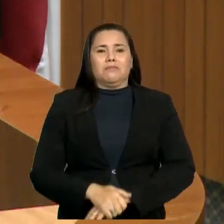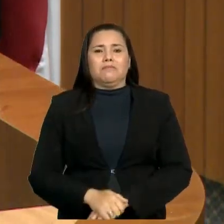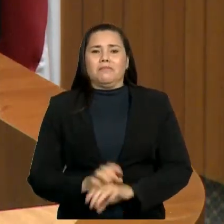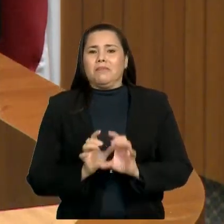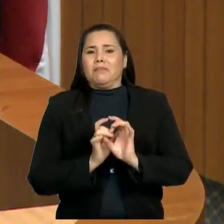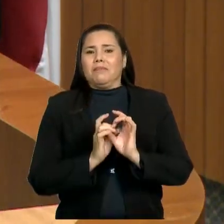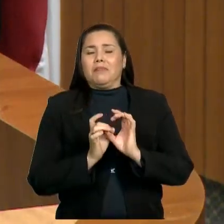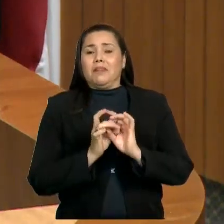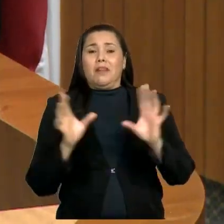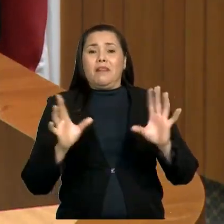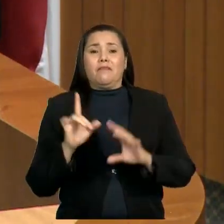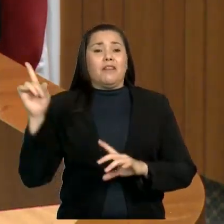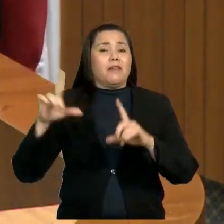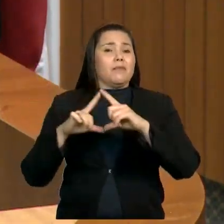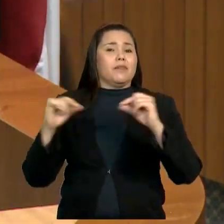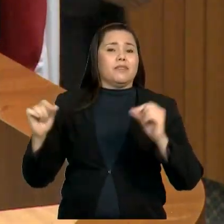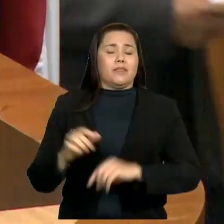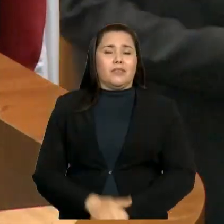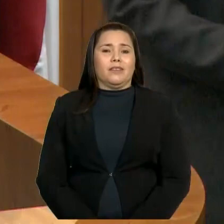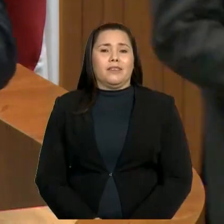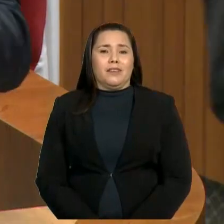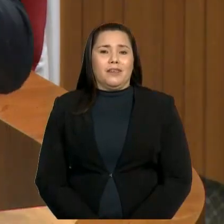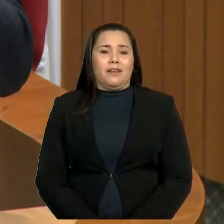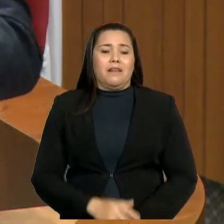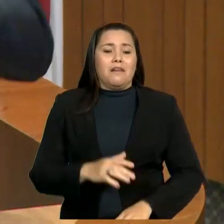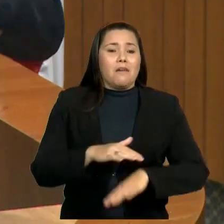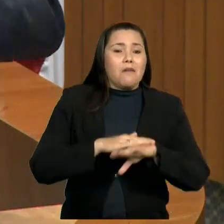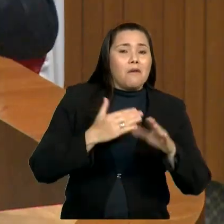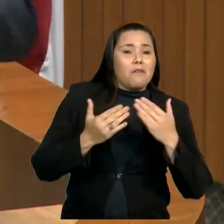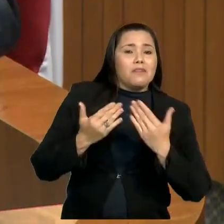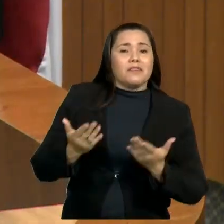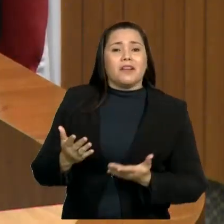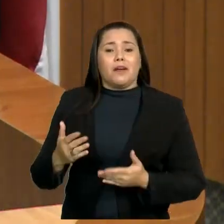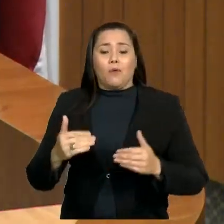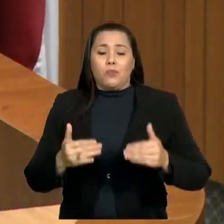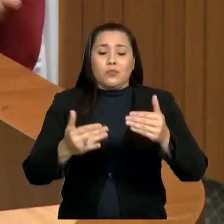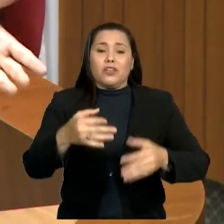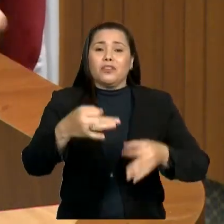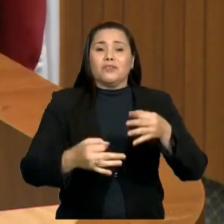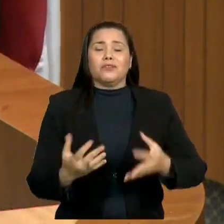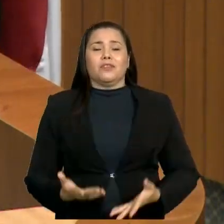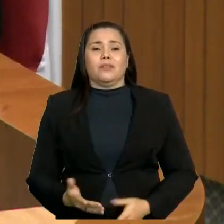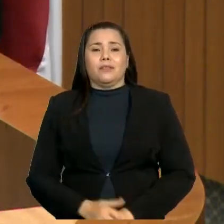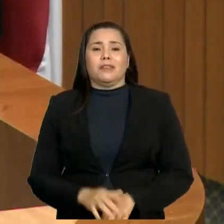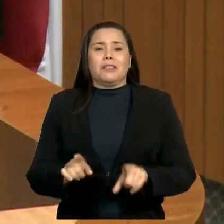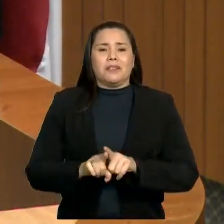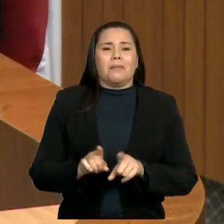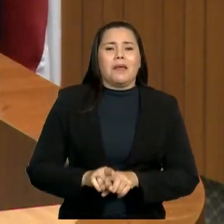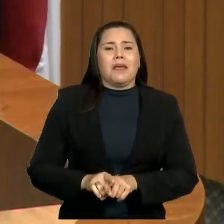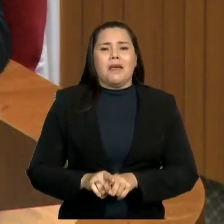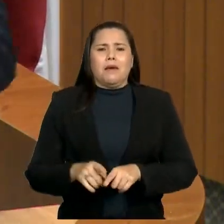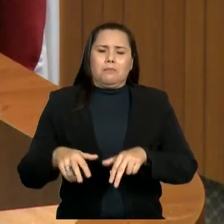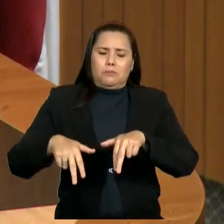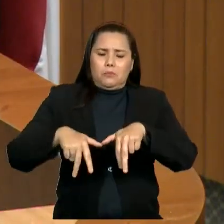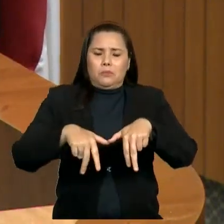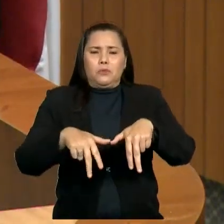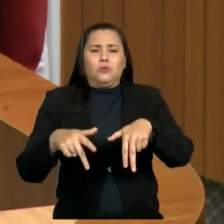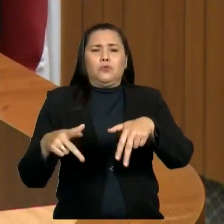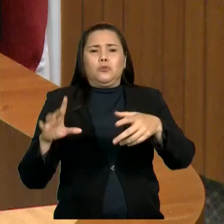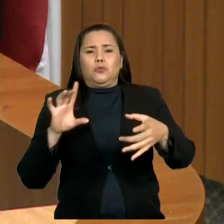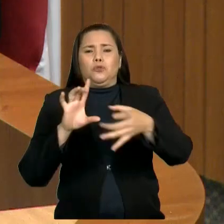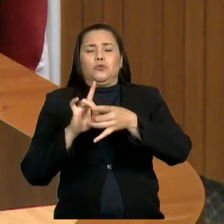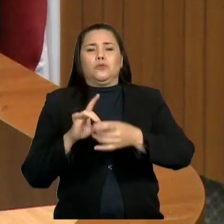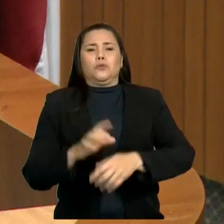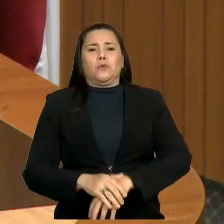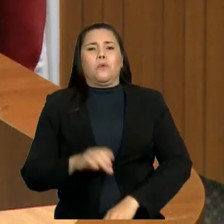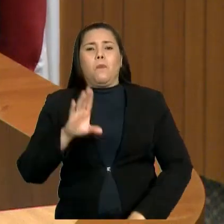vamos imaginar o cenário aqui do Apocalipse poderia pensar em enxergar uma organização nazista no